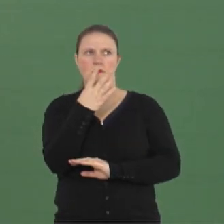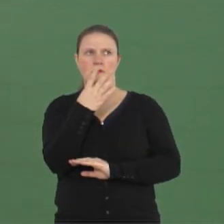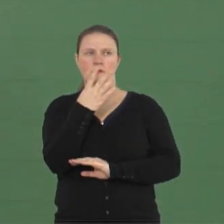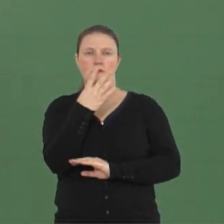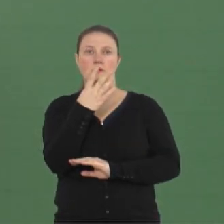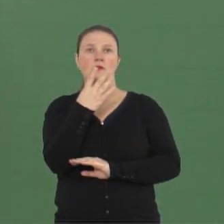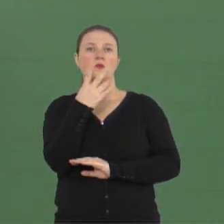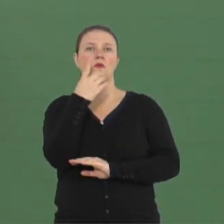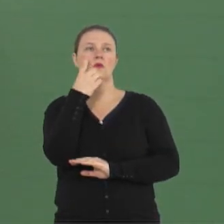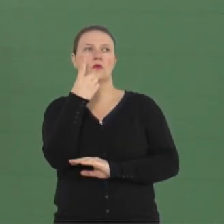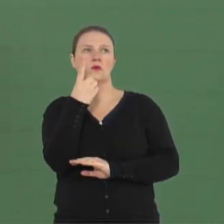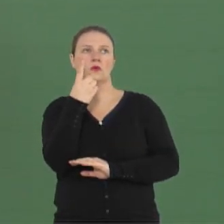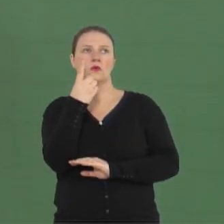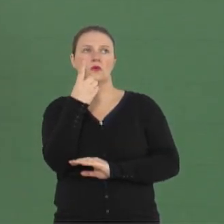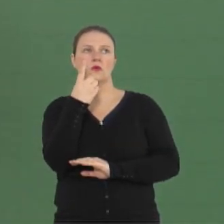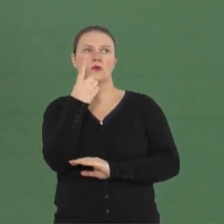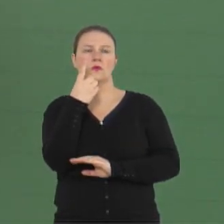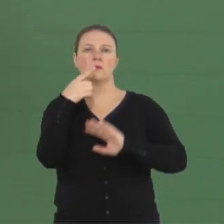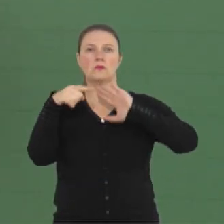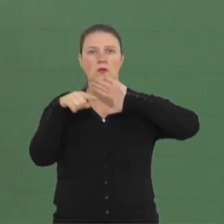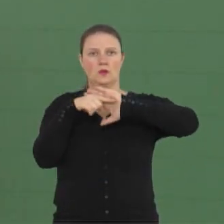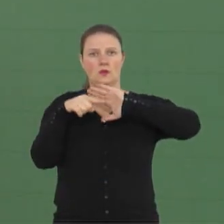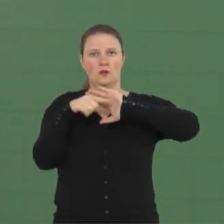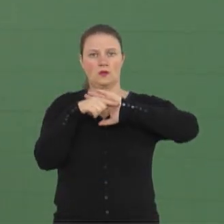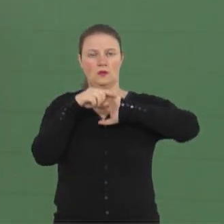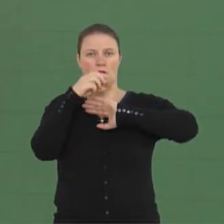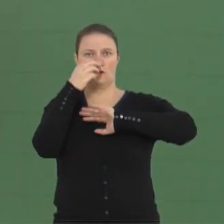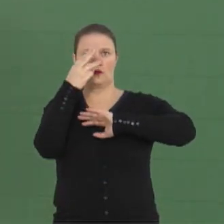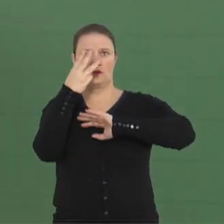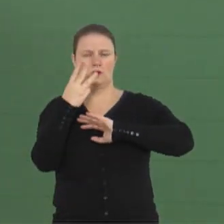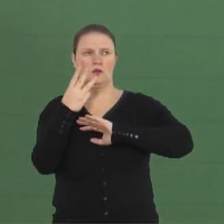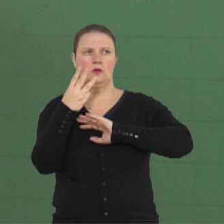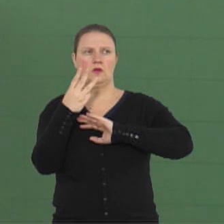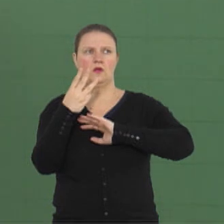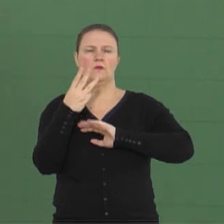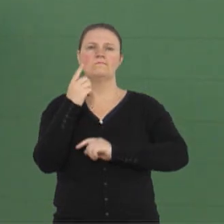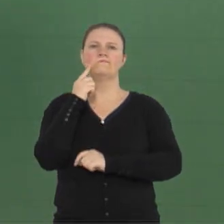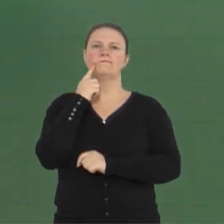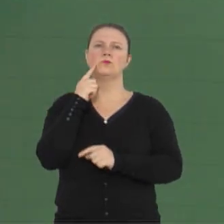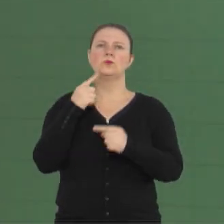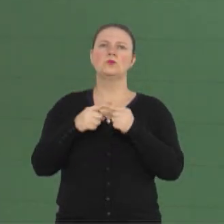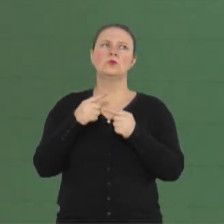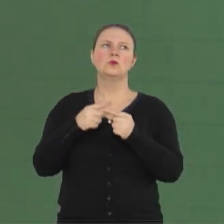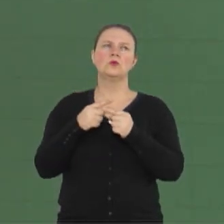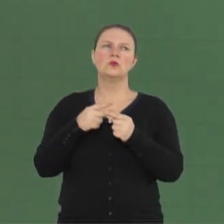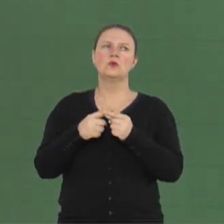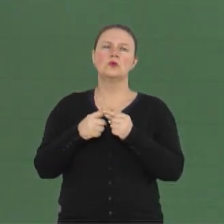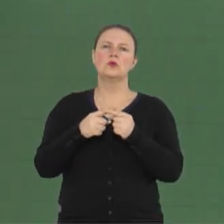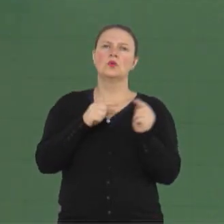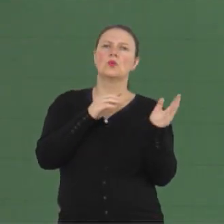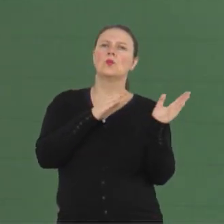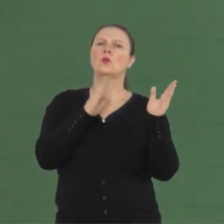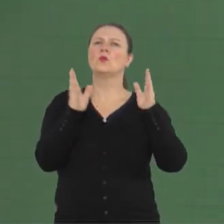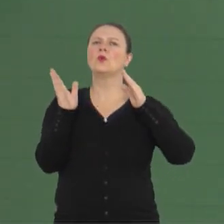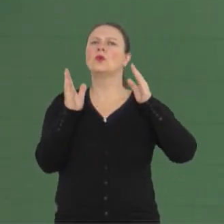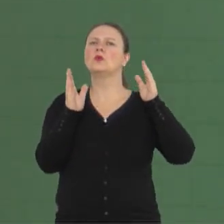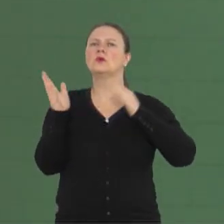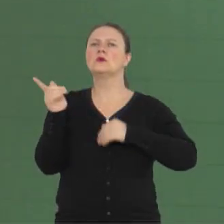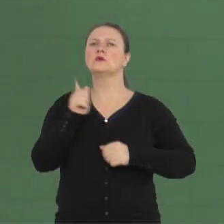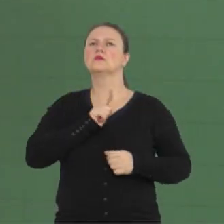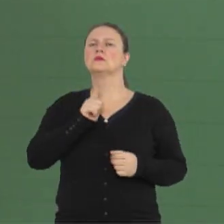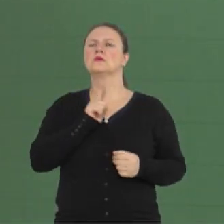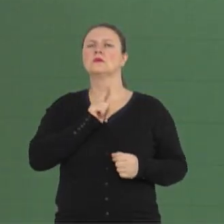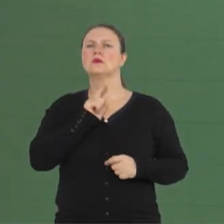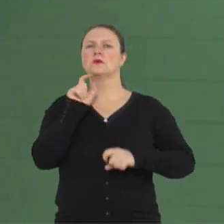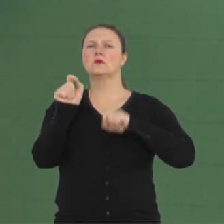observe, 41 menos. Por quê? Porque a ordem da operação que nós temos agora